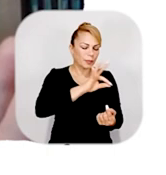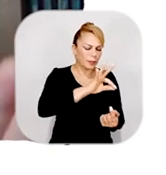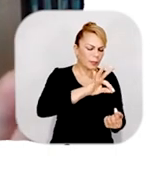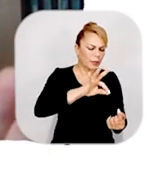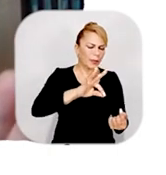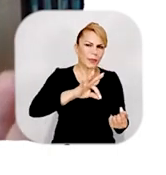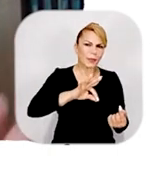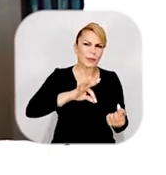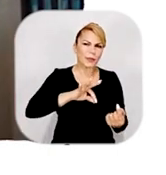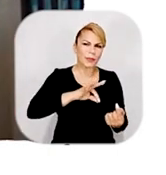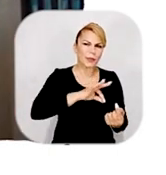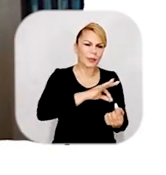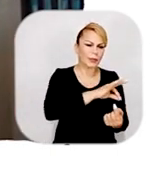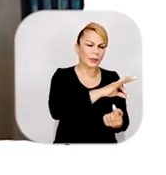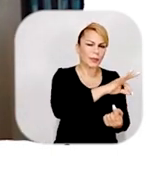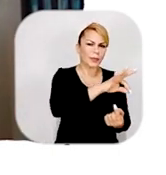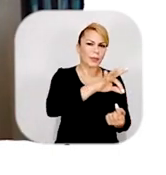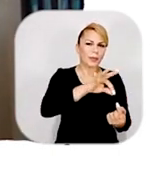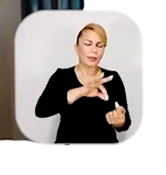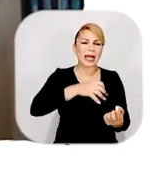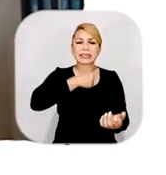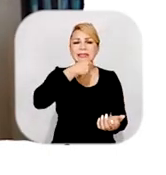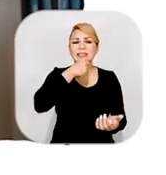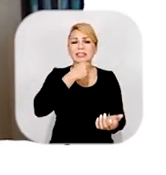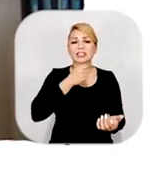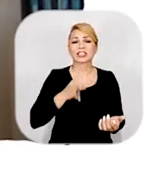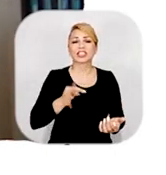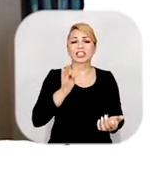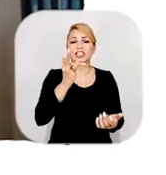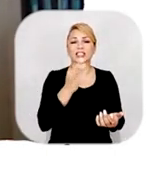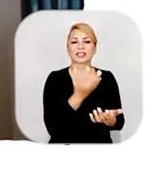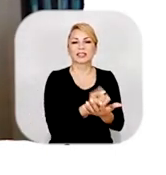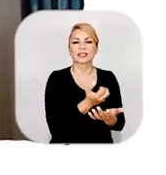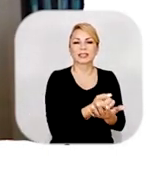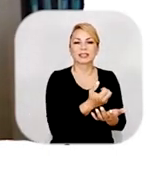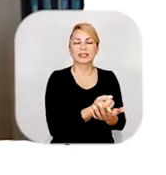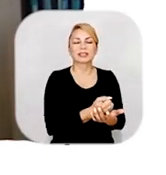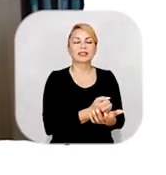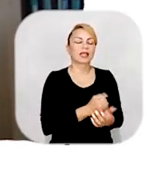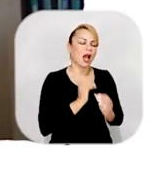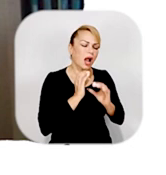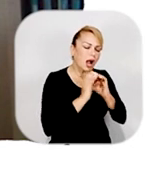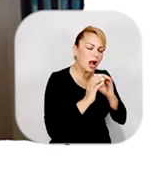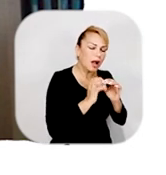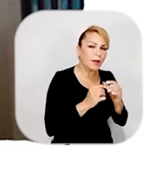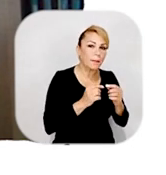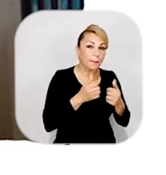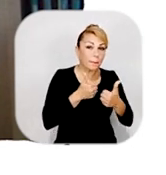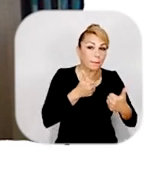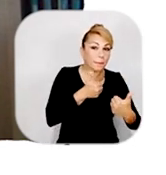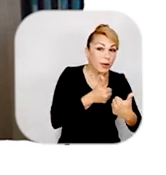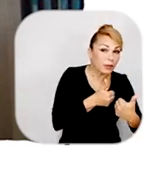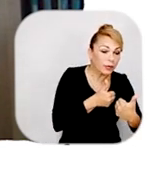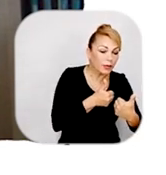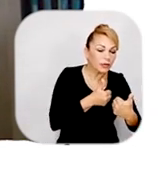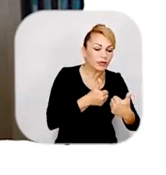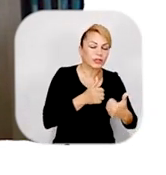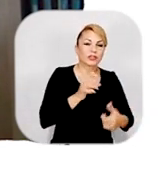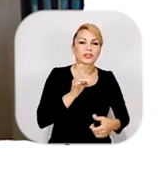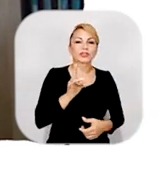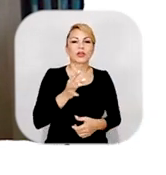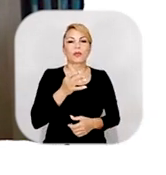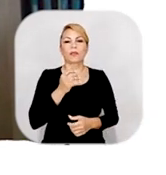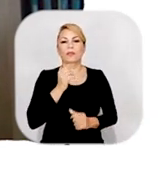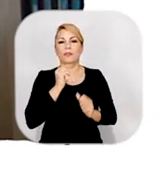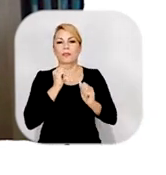tipo como se fosse um gramofone, né? Então ela cantava ali bem perto do aparelho e ele só podia mostrar essa gravação para a pessoa